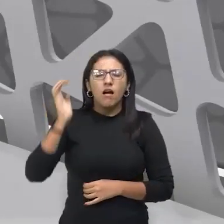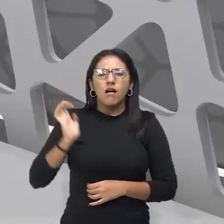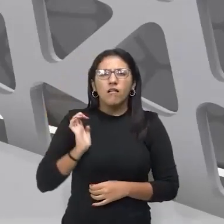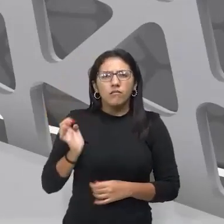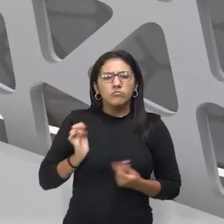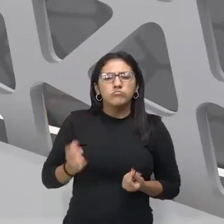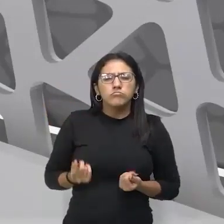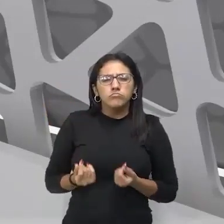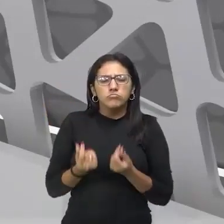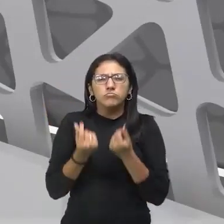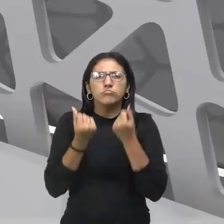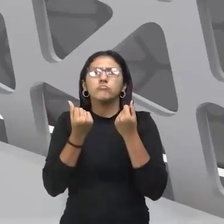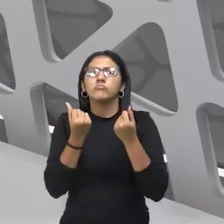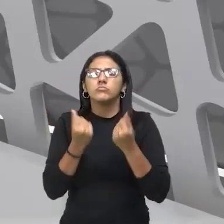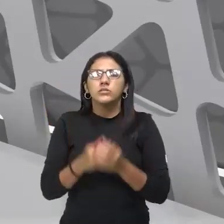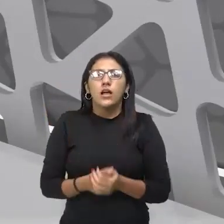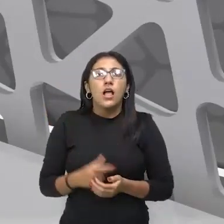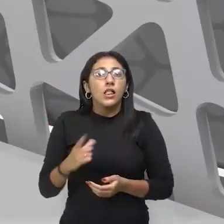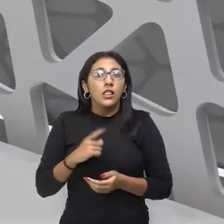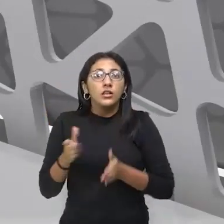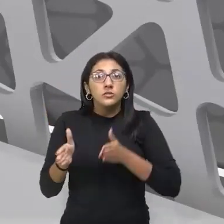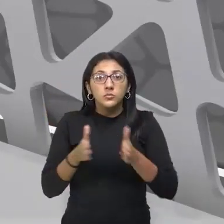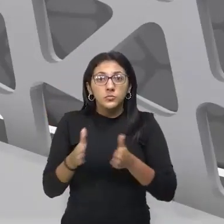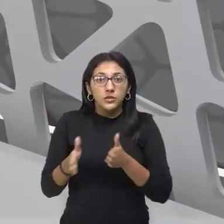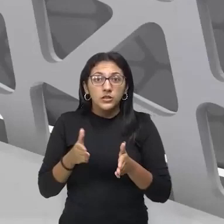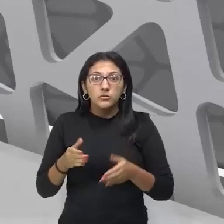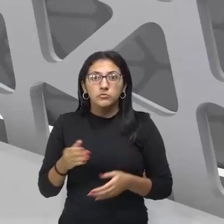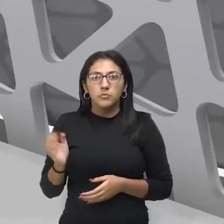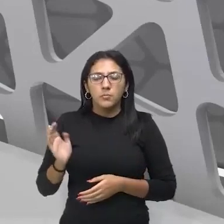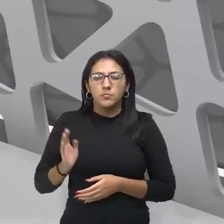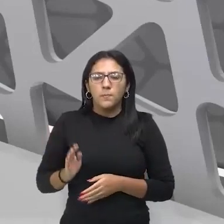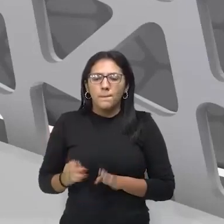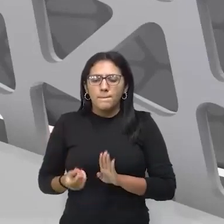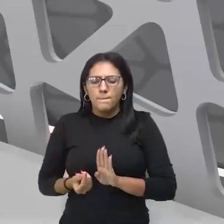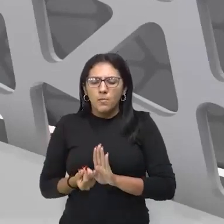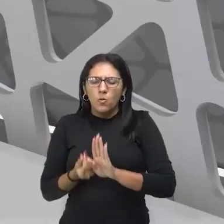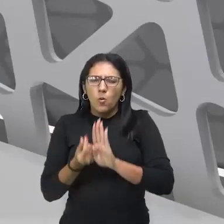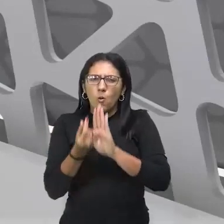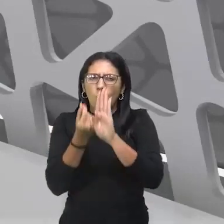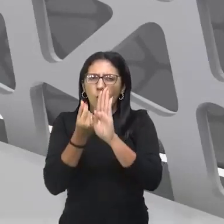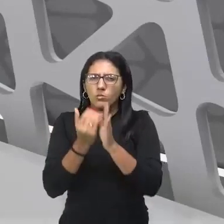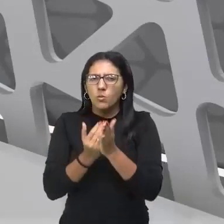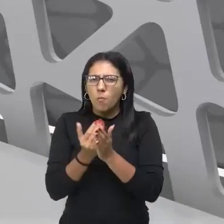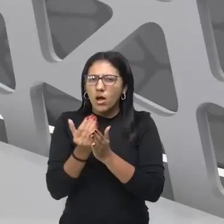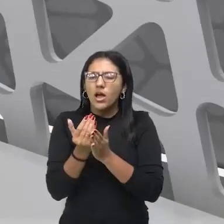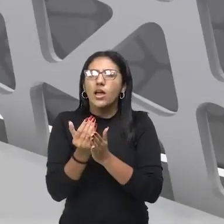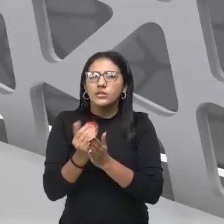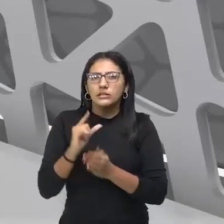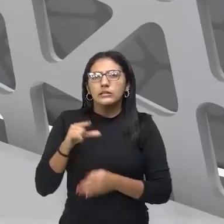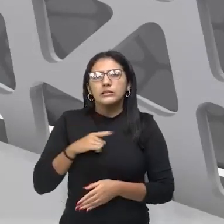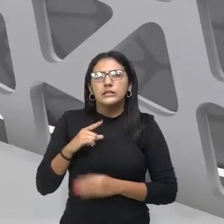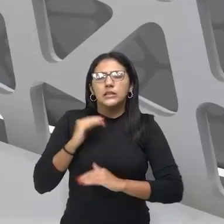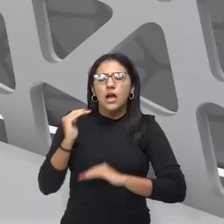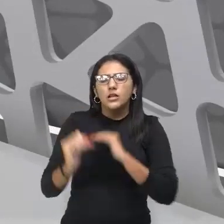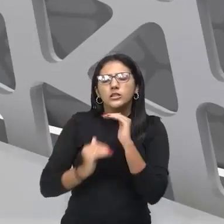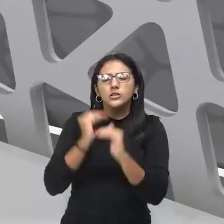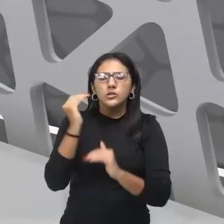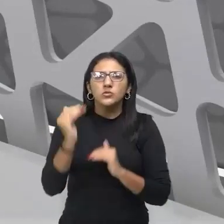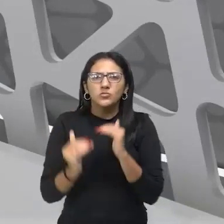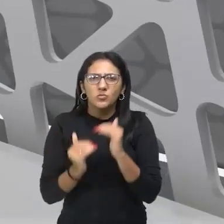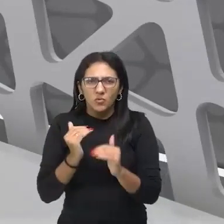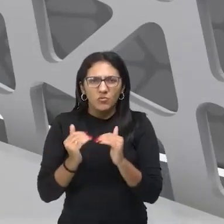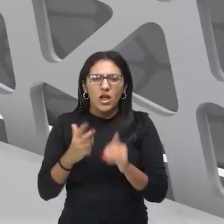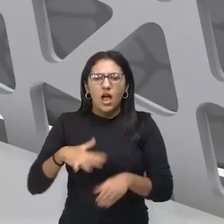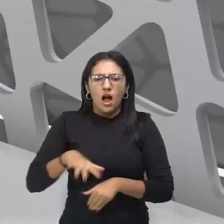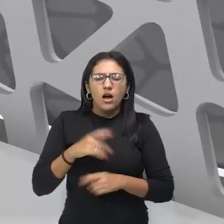E quem emerge nesse momento da história são os burgueses. Eles passam a desenvolver uma atividade econômica